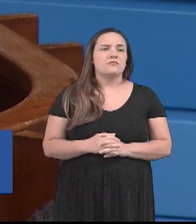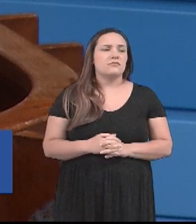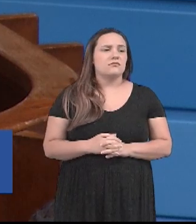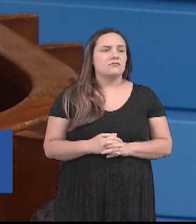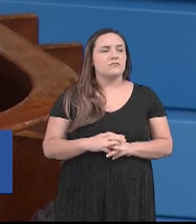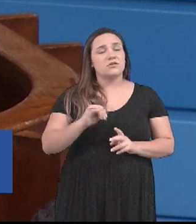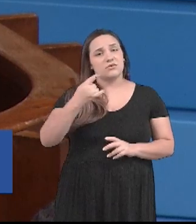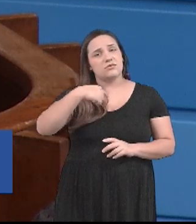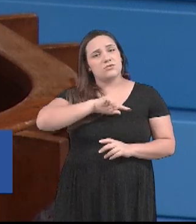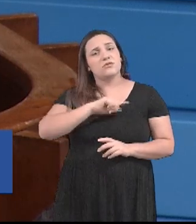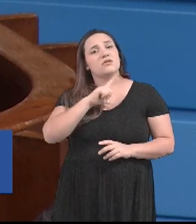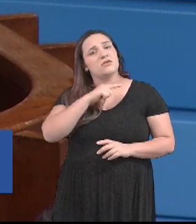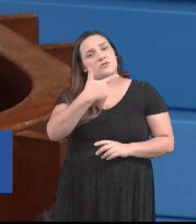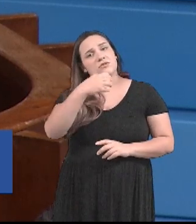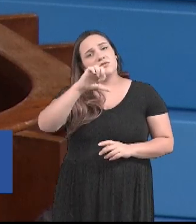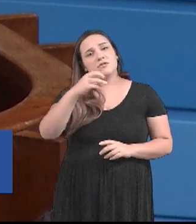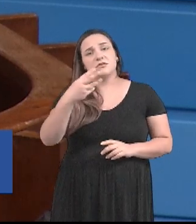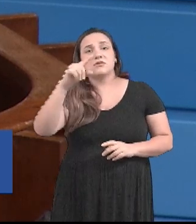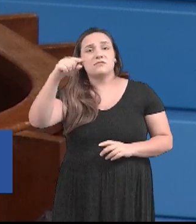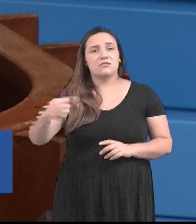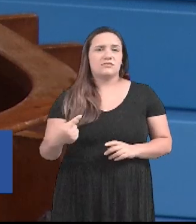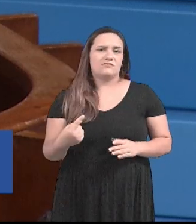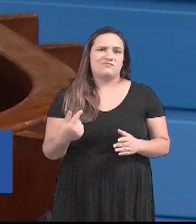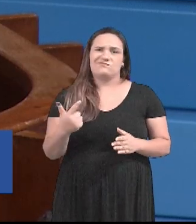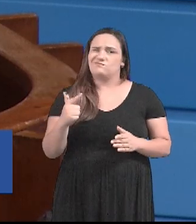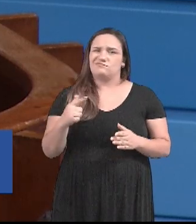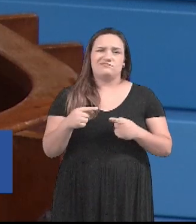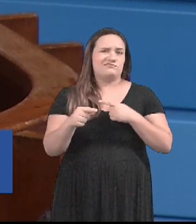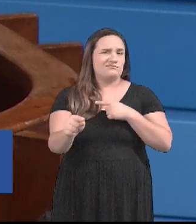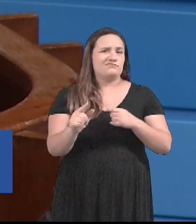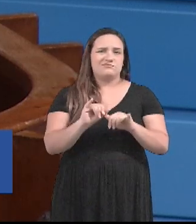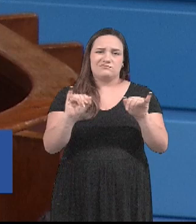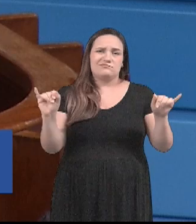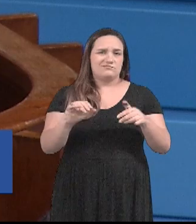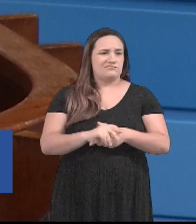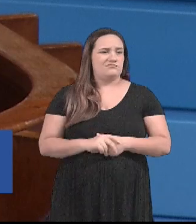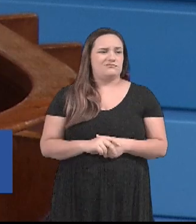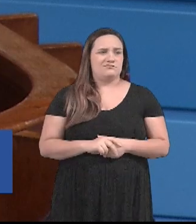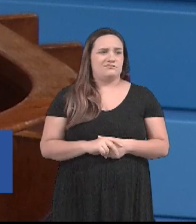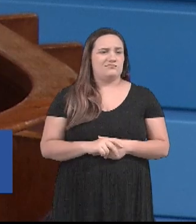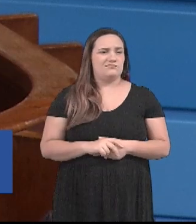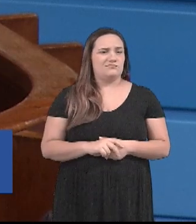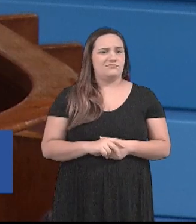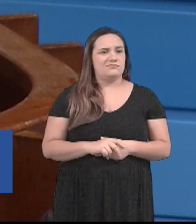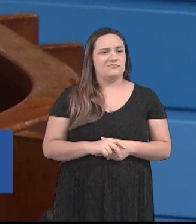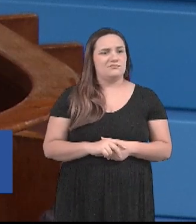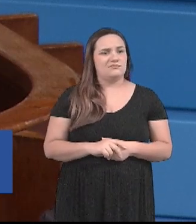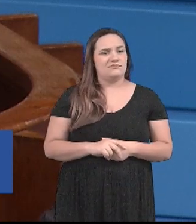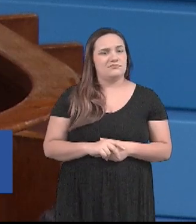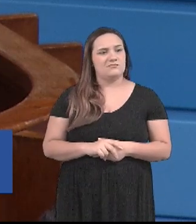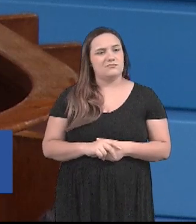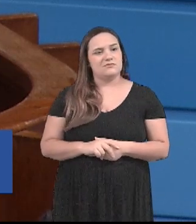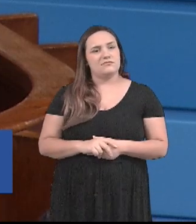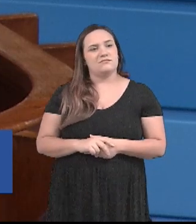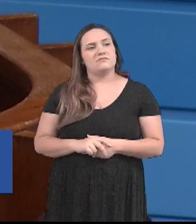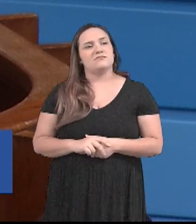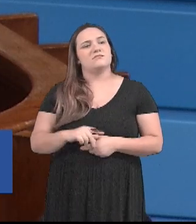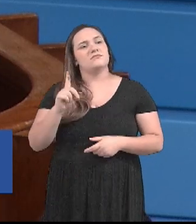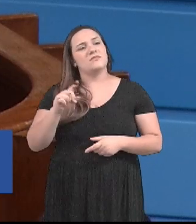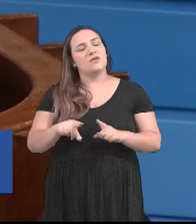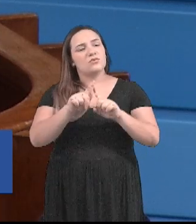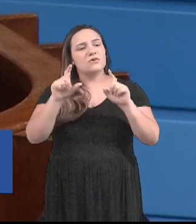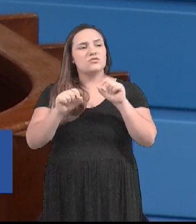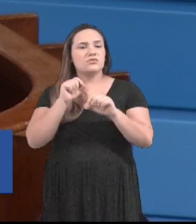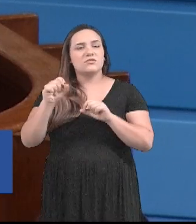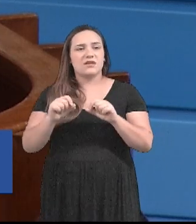Se temos 293 mil, não tem consistência nenhuma essa informação criminosa, a não ser